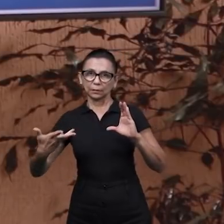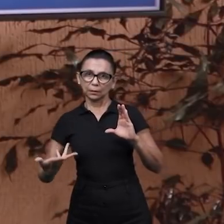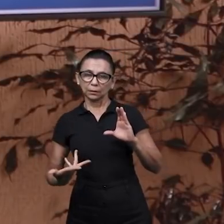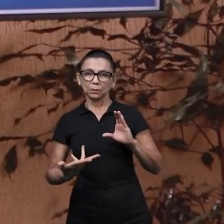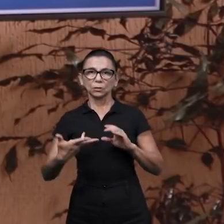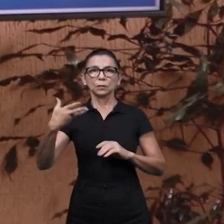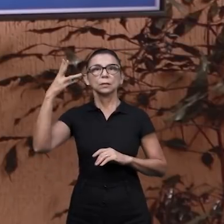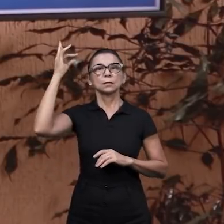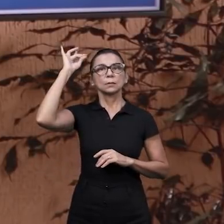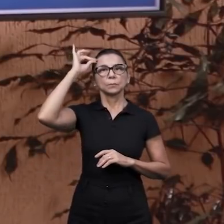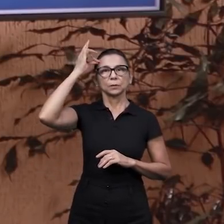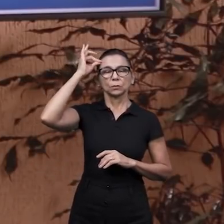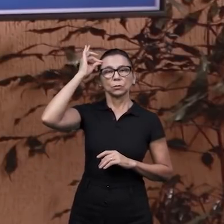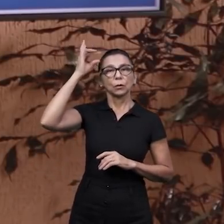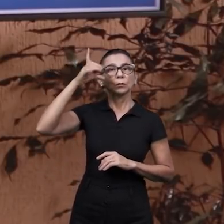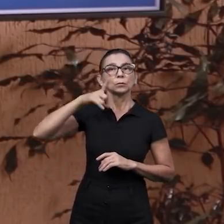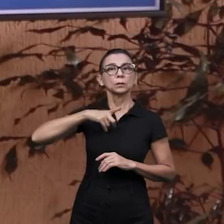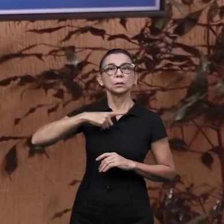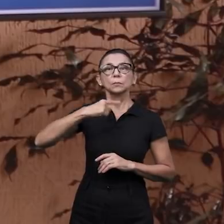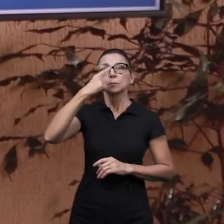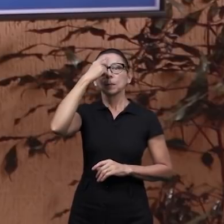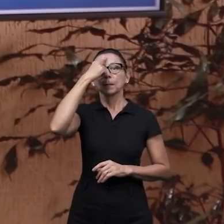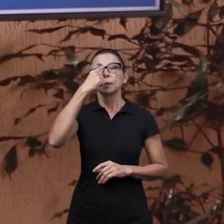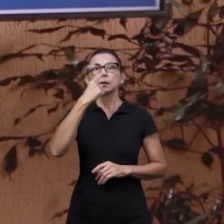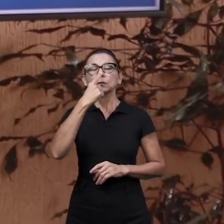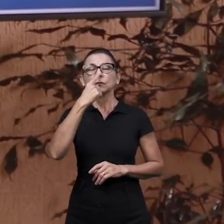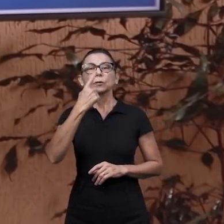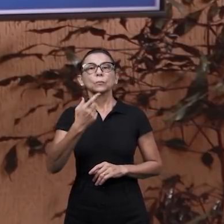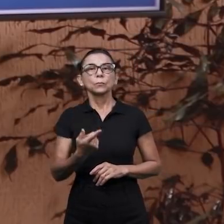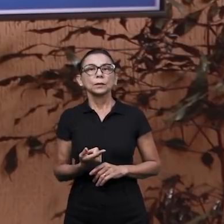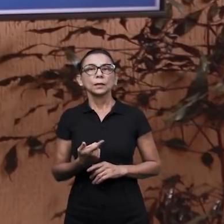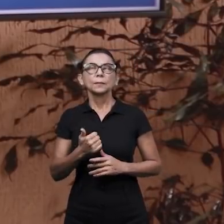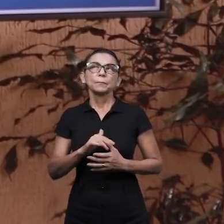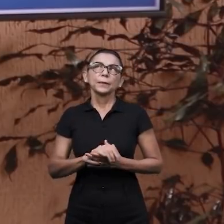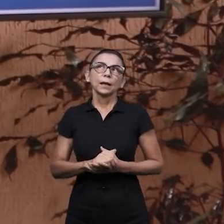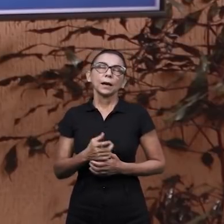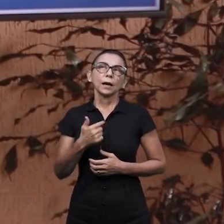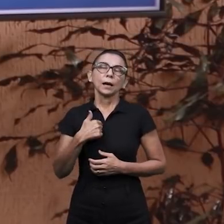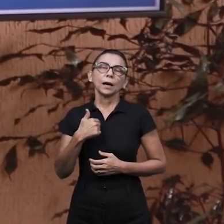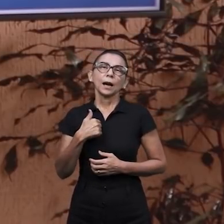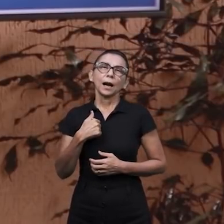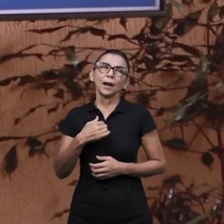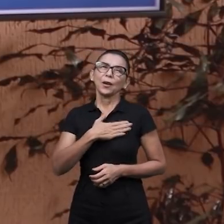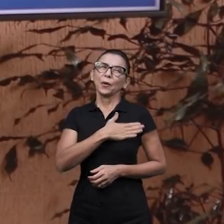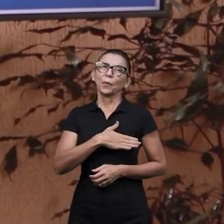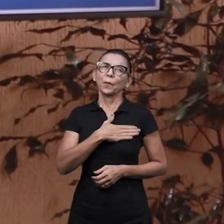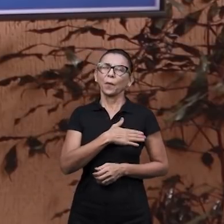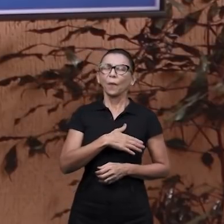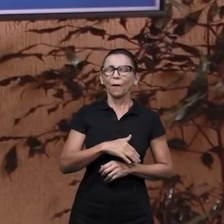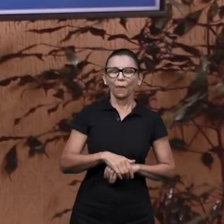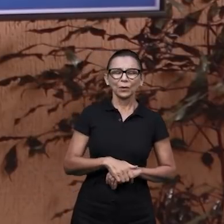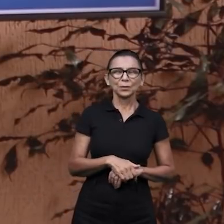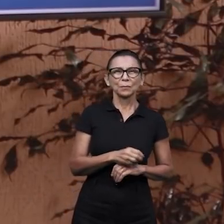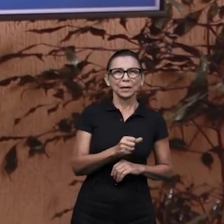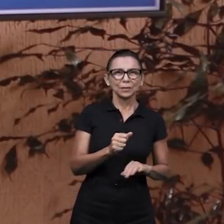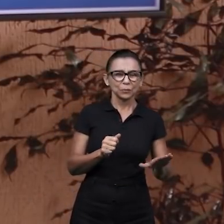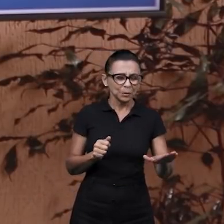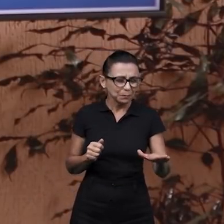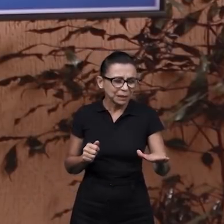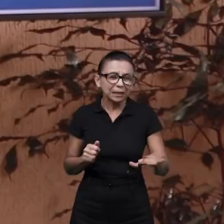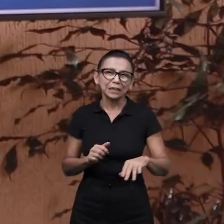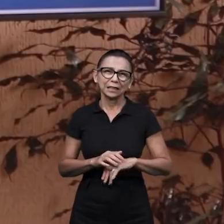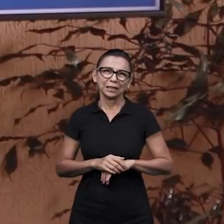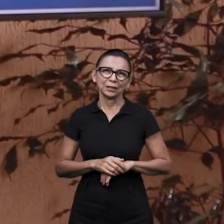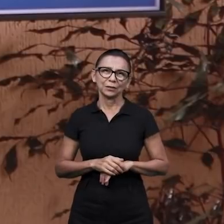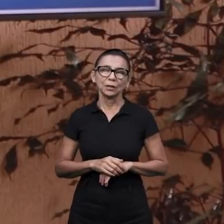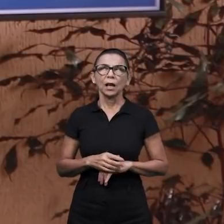espirituais, existe também o perfil, a afinidade. Eu tenho mais afinidade com a classe dos pequenos ou com a classe dos adolescentes.